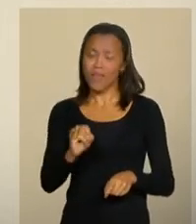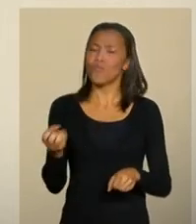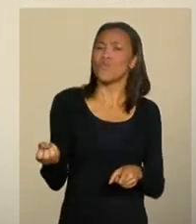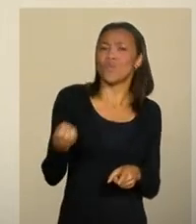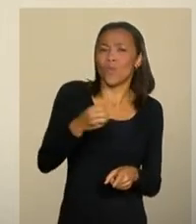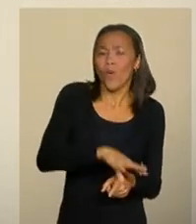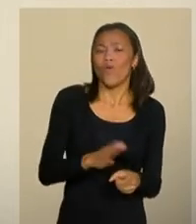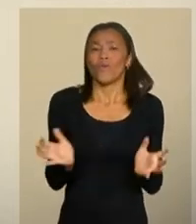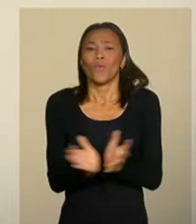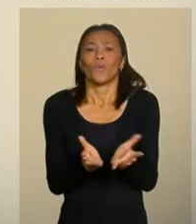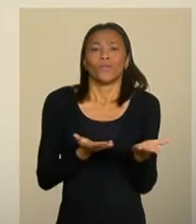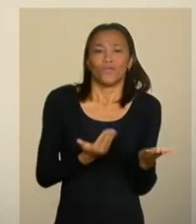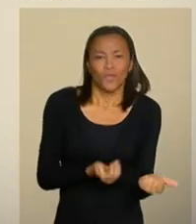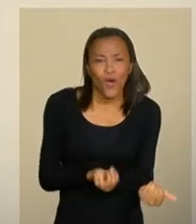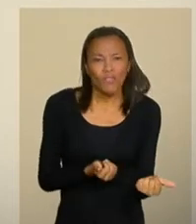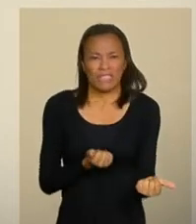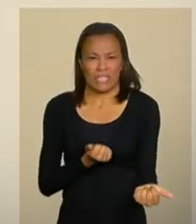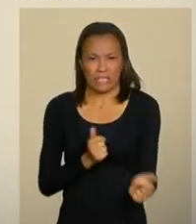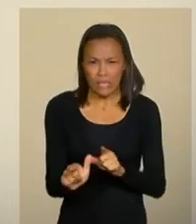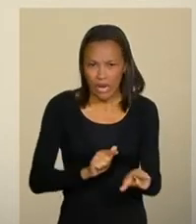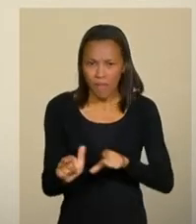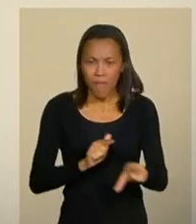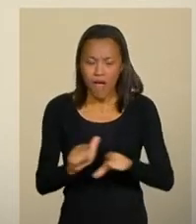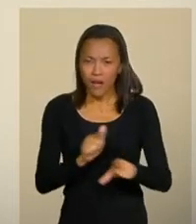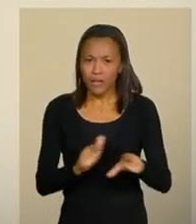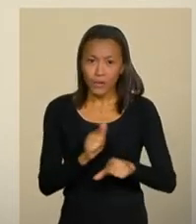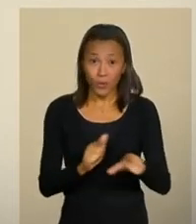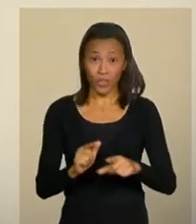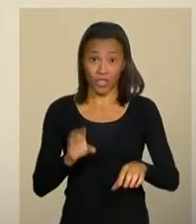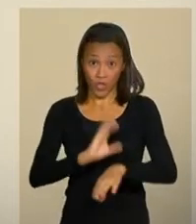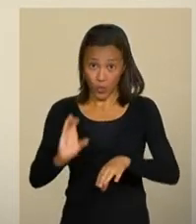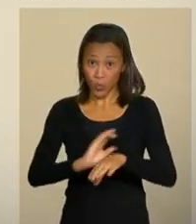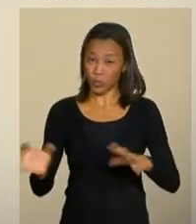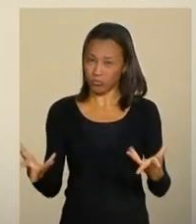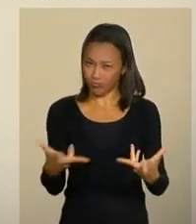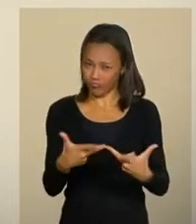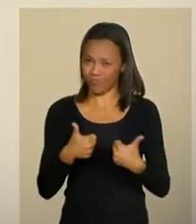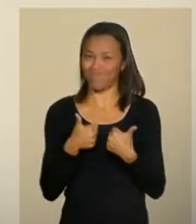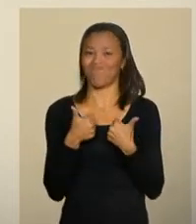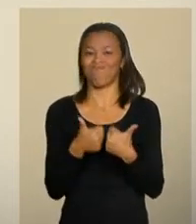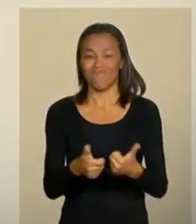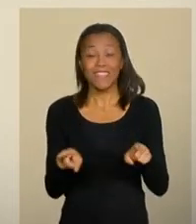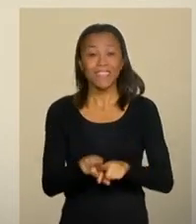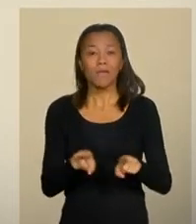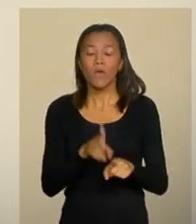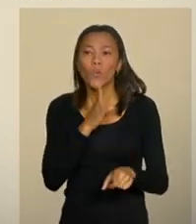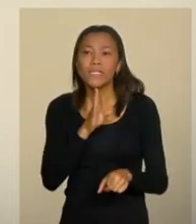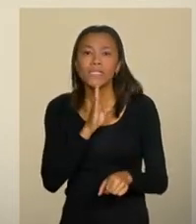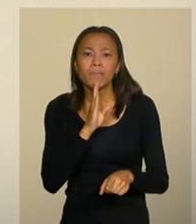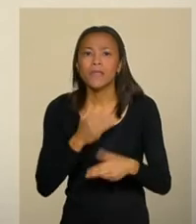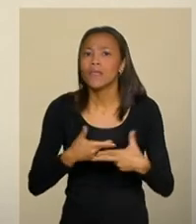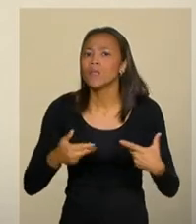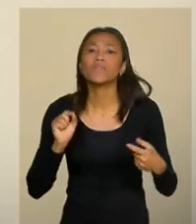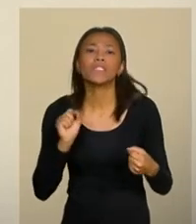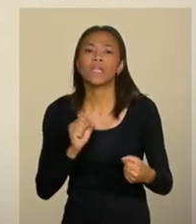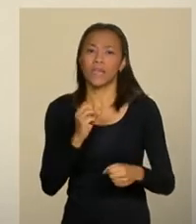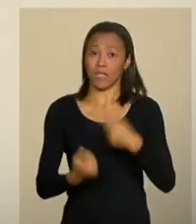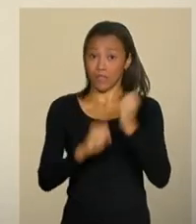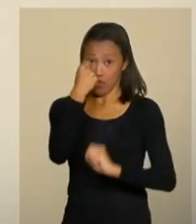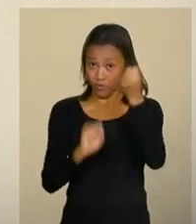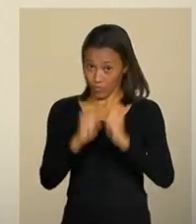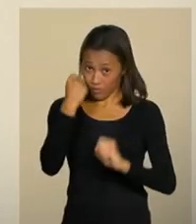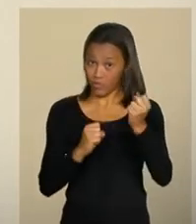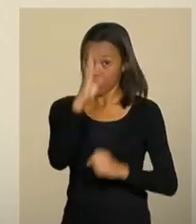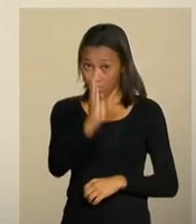geração de jovens de trabalhadores em cursos de alta qualidade e sintonizados com as necessidades da indústria